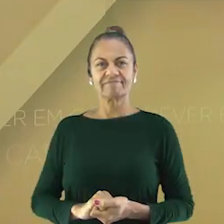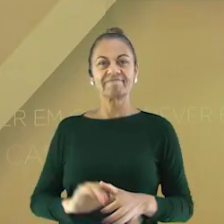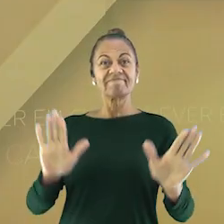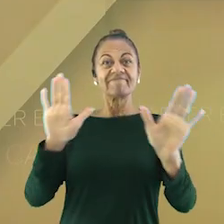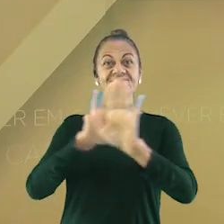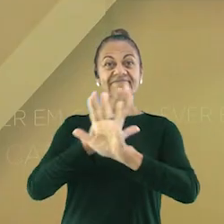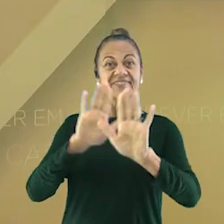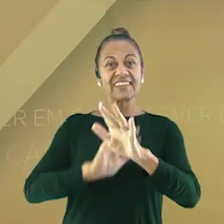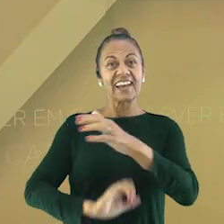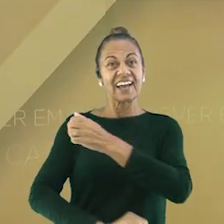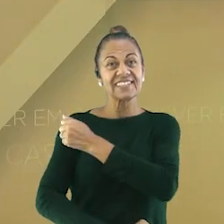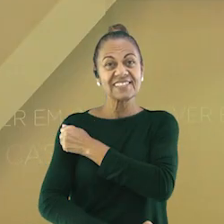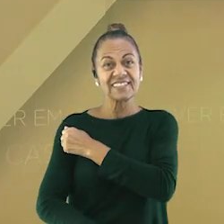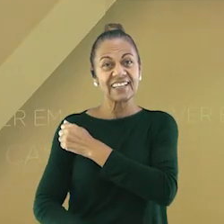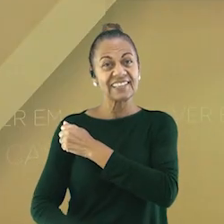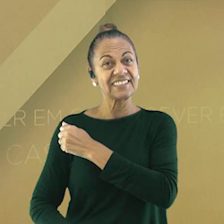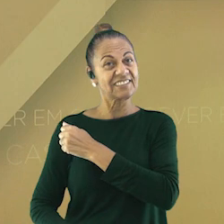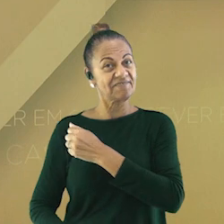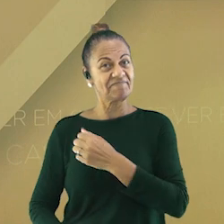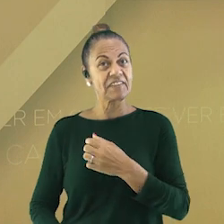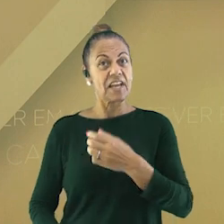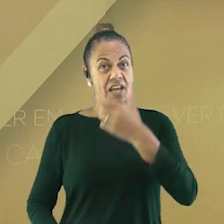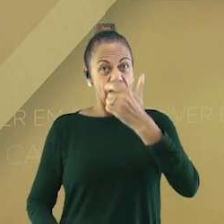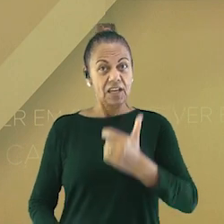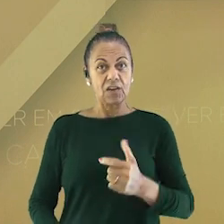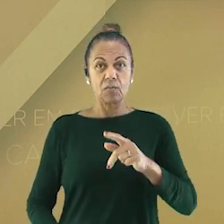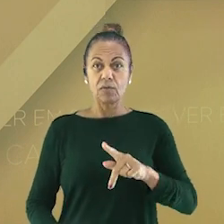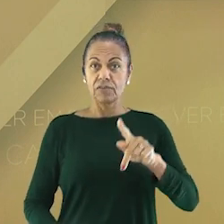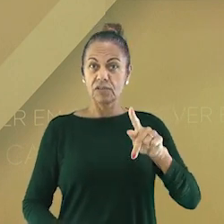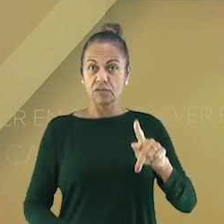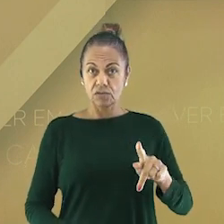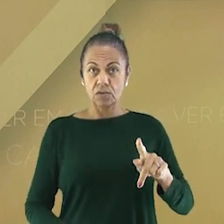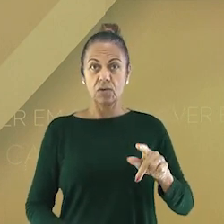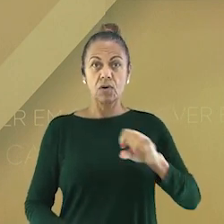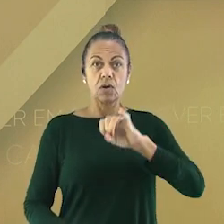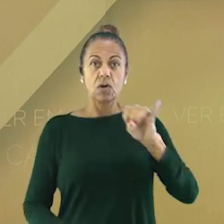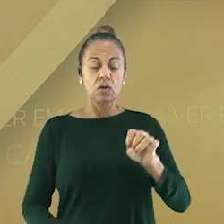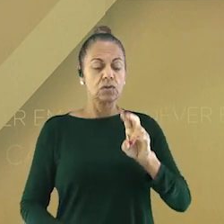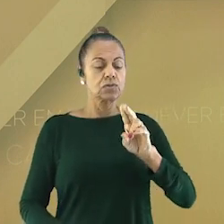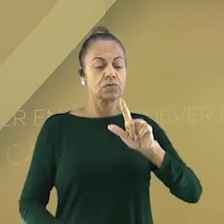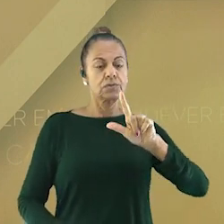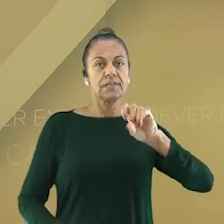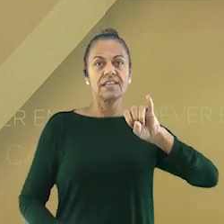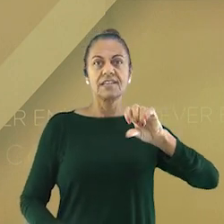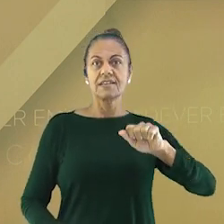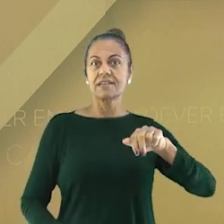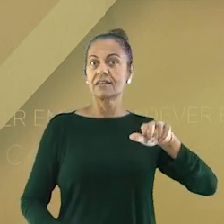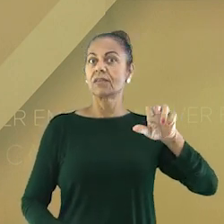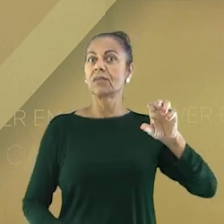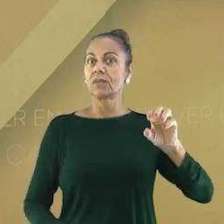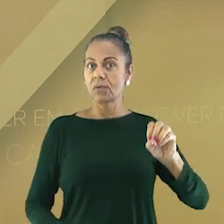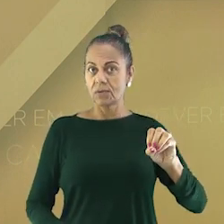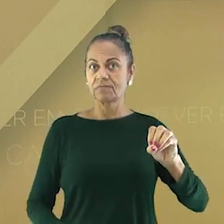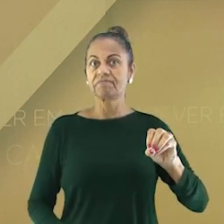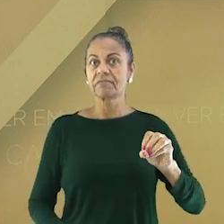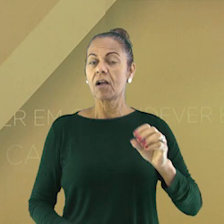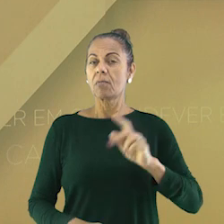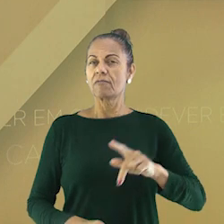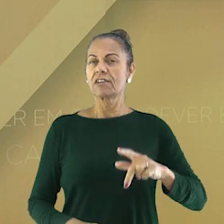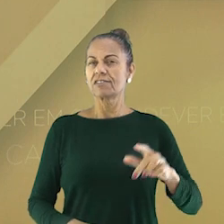Olá, estudantes! Sou Juliano, professor de língua inglesa. Hoje vamos falar dos adjetivos